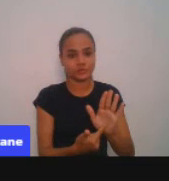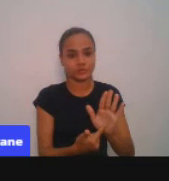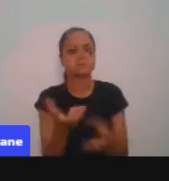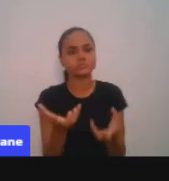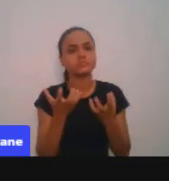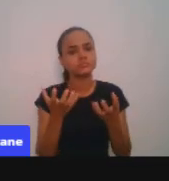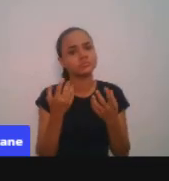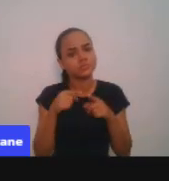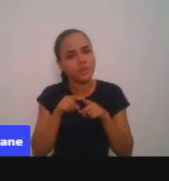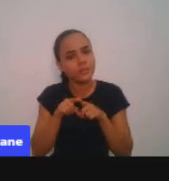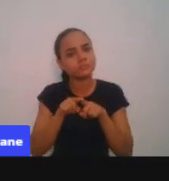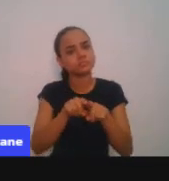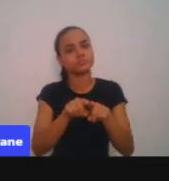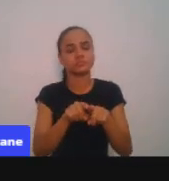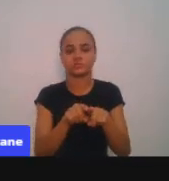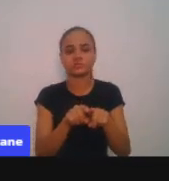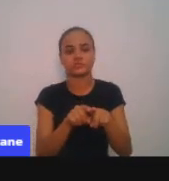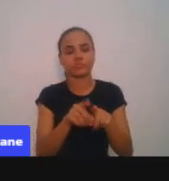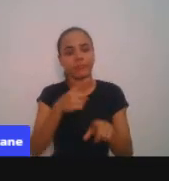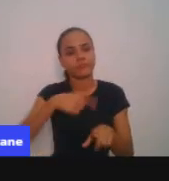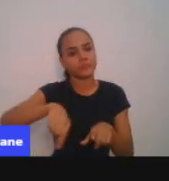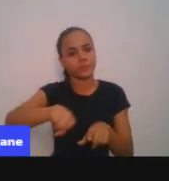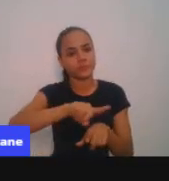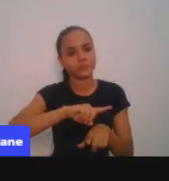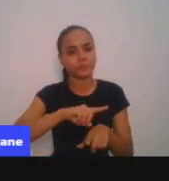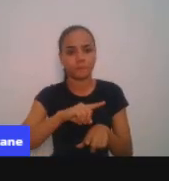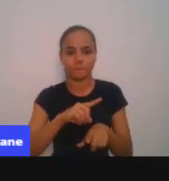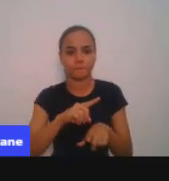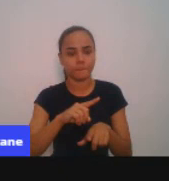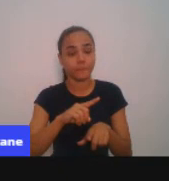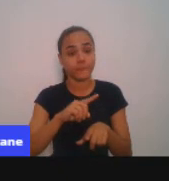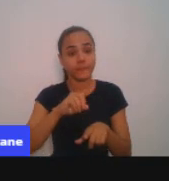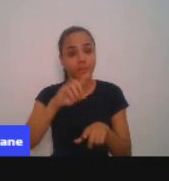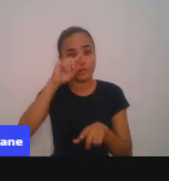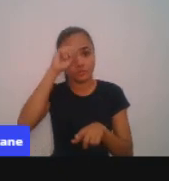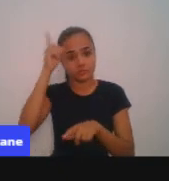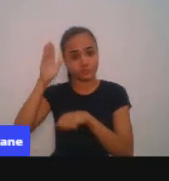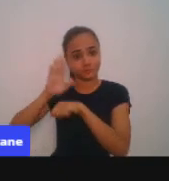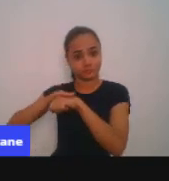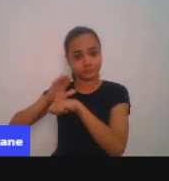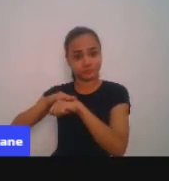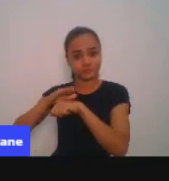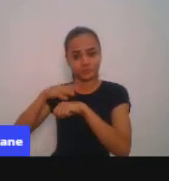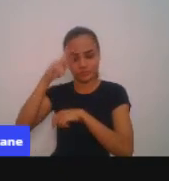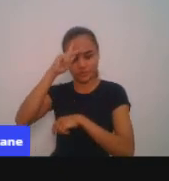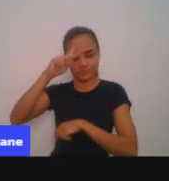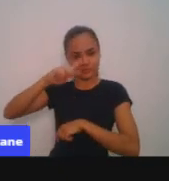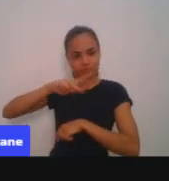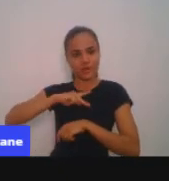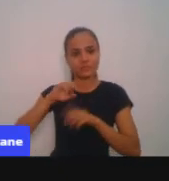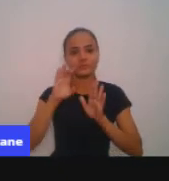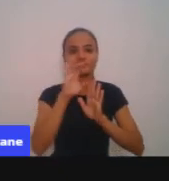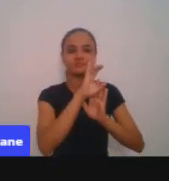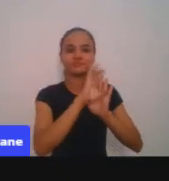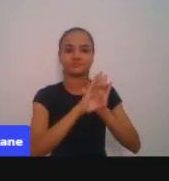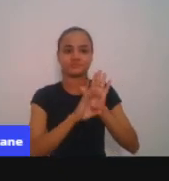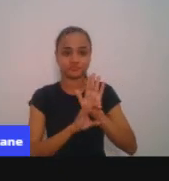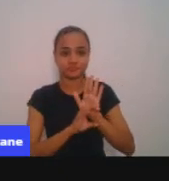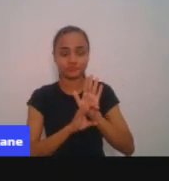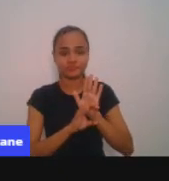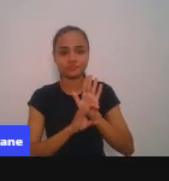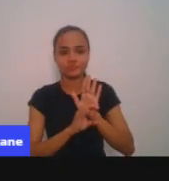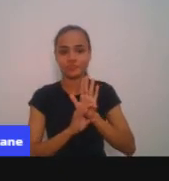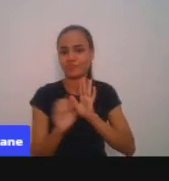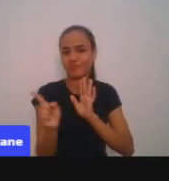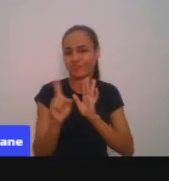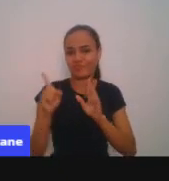coisas interessantes e a ser autor do seu próprio conteúdo, né? Não é uma coisa assim tão difícil